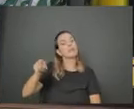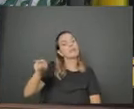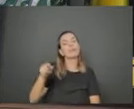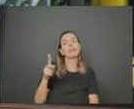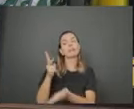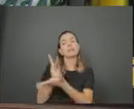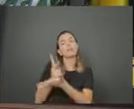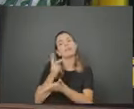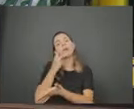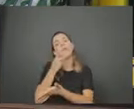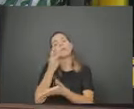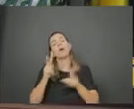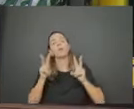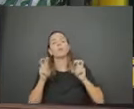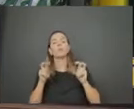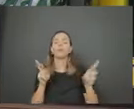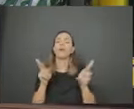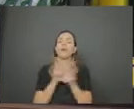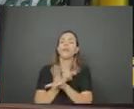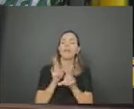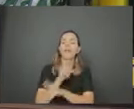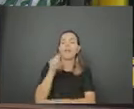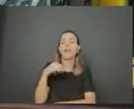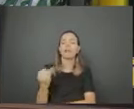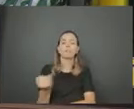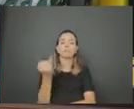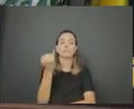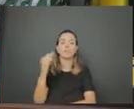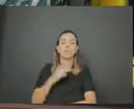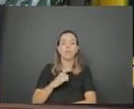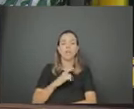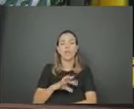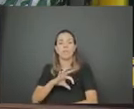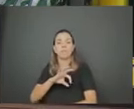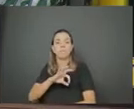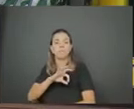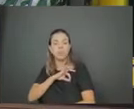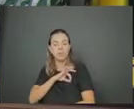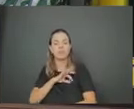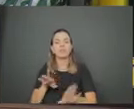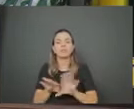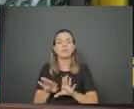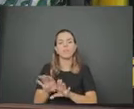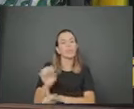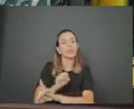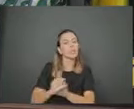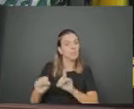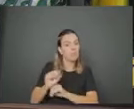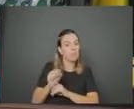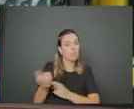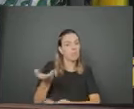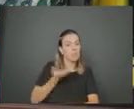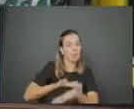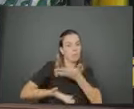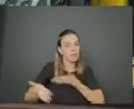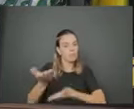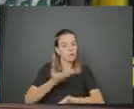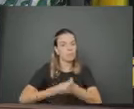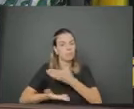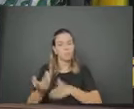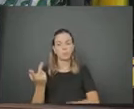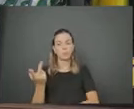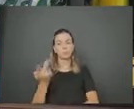respeito da relação, da importância da relação entre a polícia militar e a sociedade. né, do quanto a polícia e a sociedade, um tem que estar